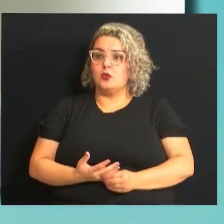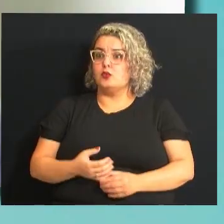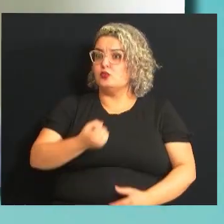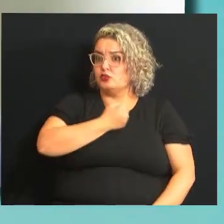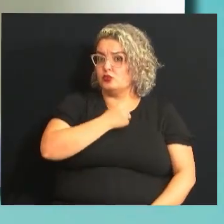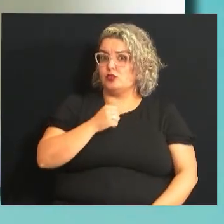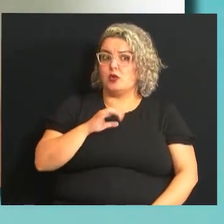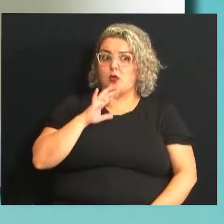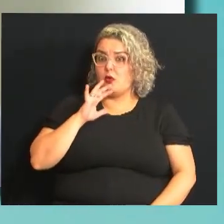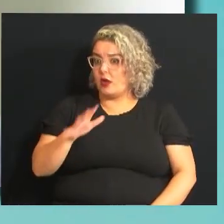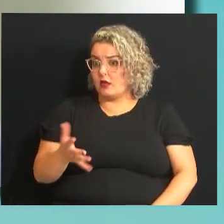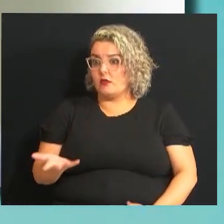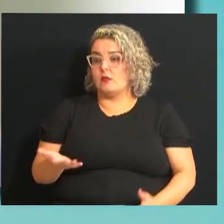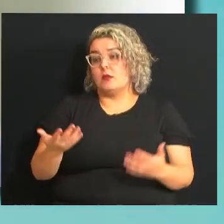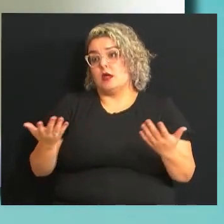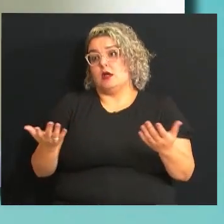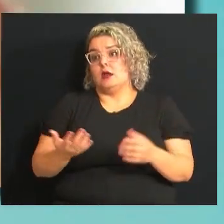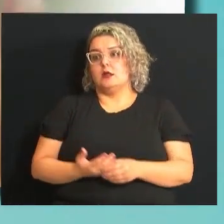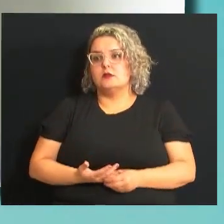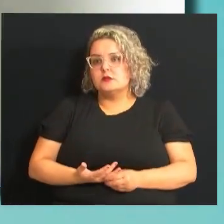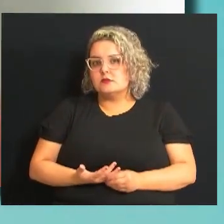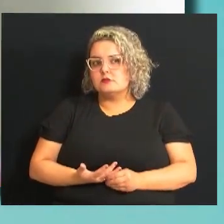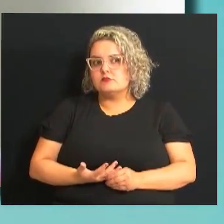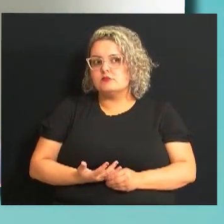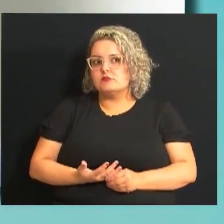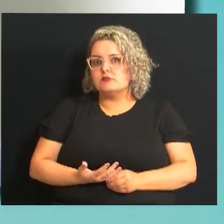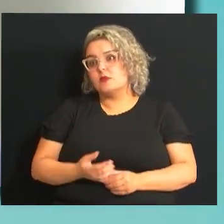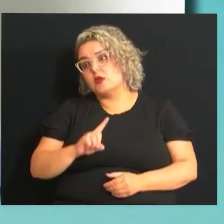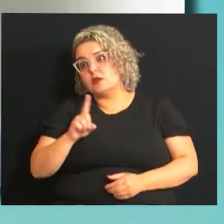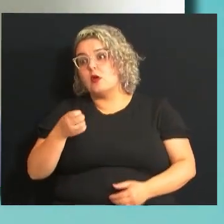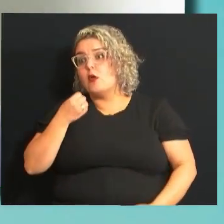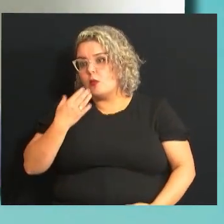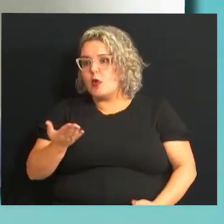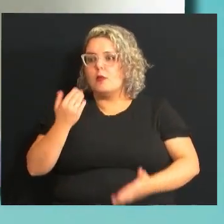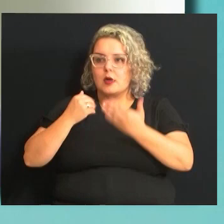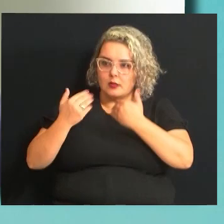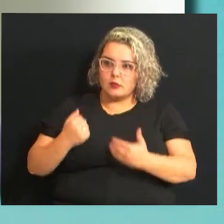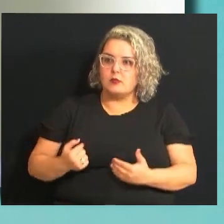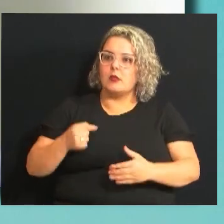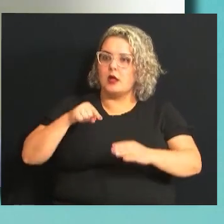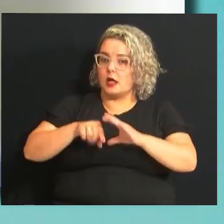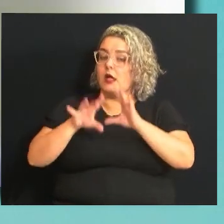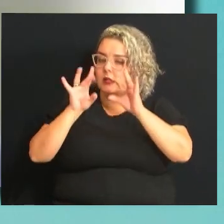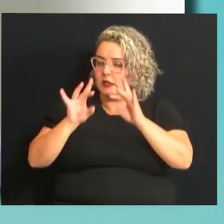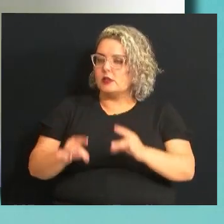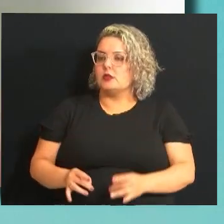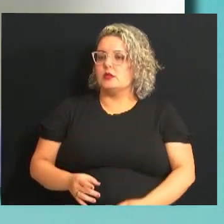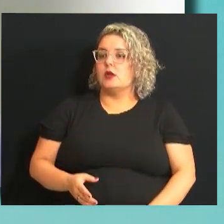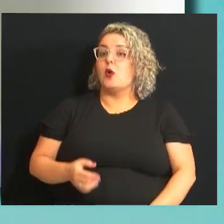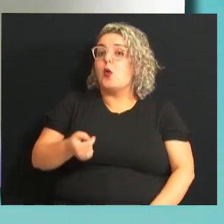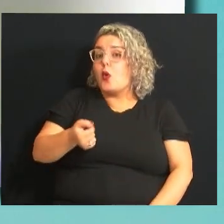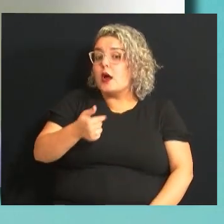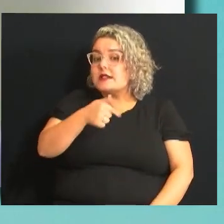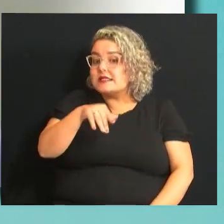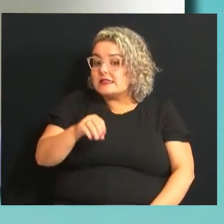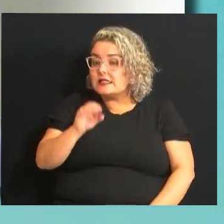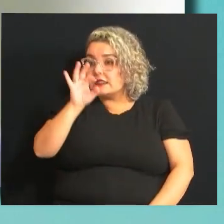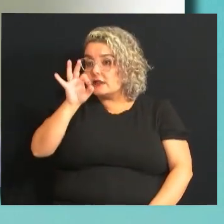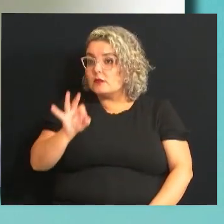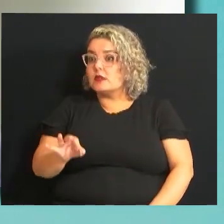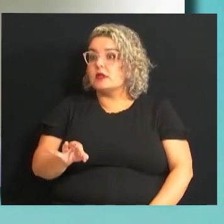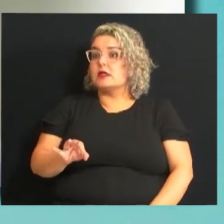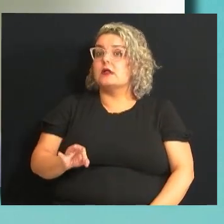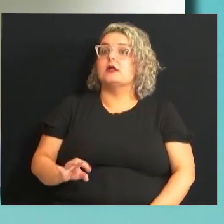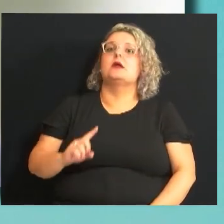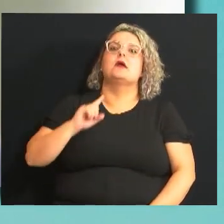A gente falou, tá, 30% é jogado fora, o número parece absurdo, mas deve ser porque eles não são bons para consumo.